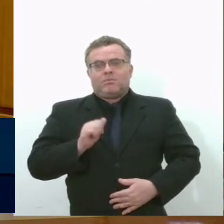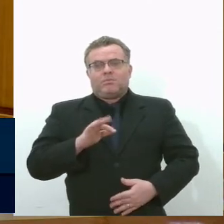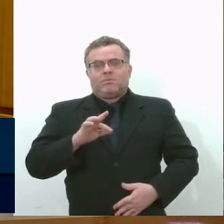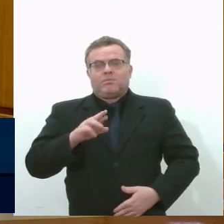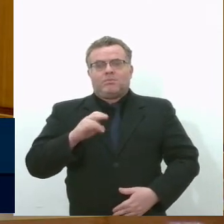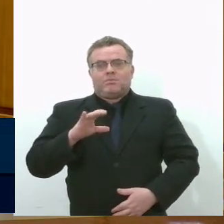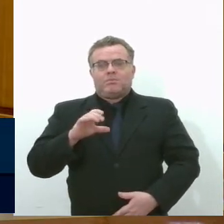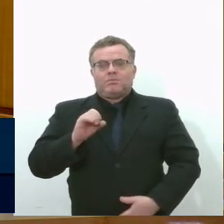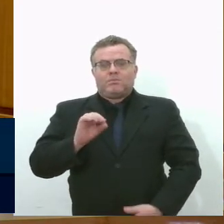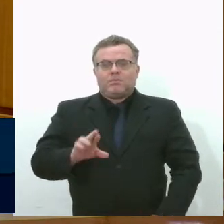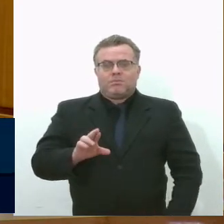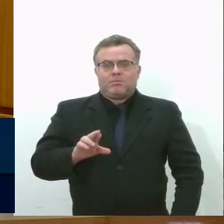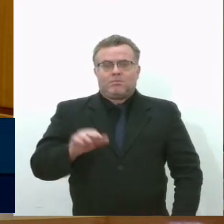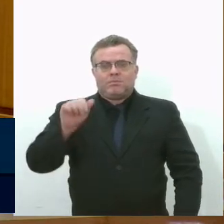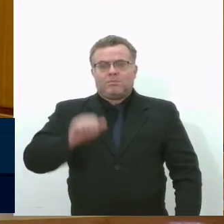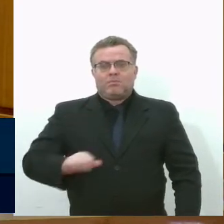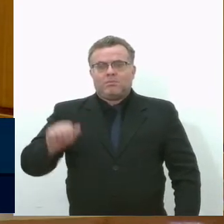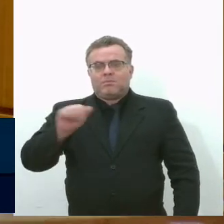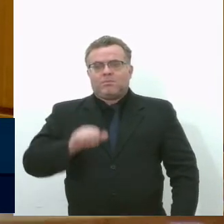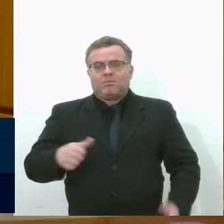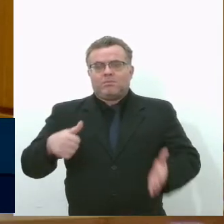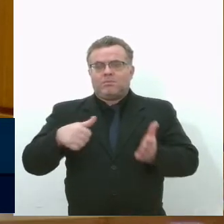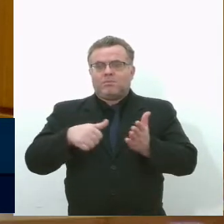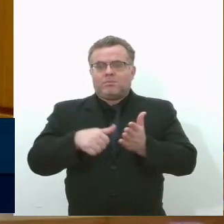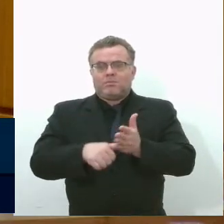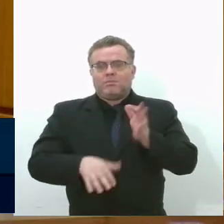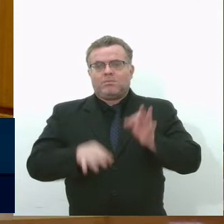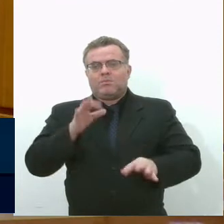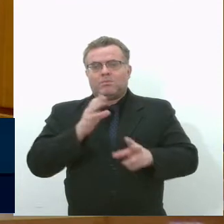Associação dos Membros do Tribunal de Contas do Brasil,